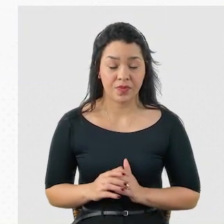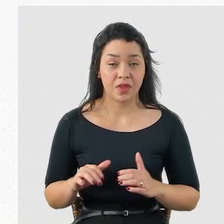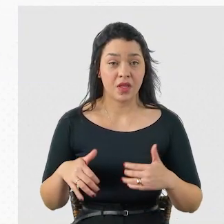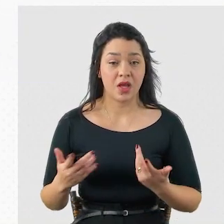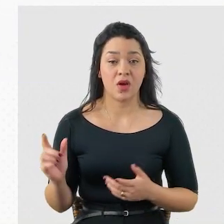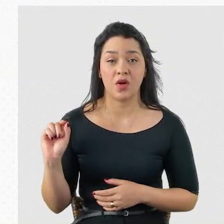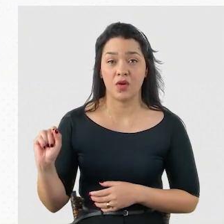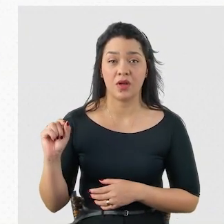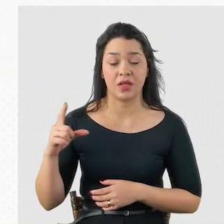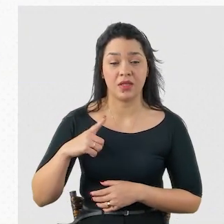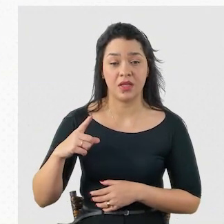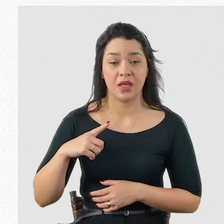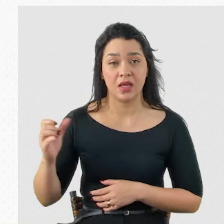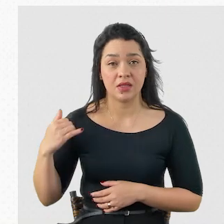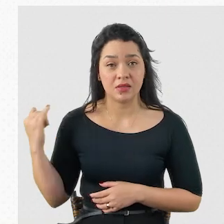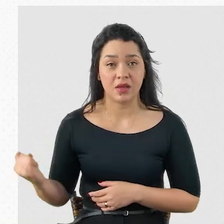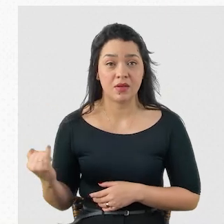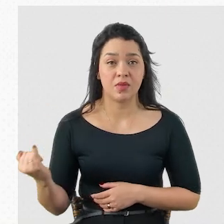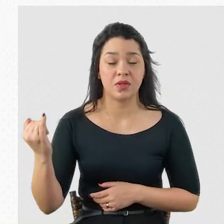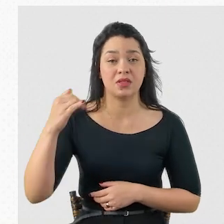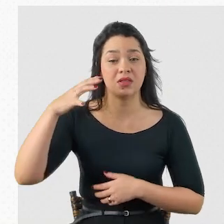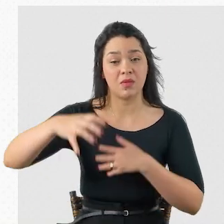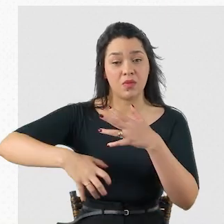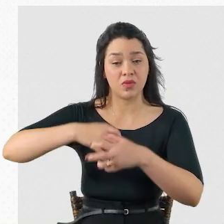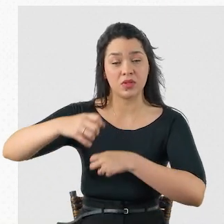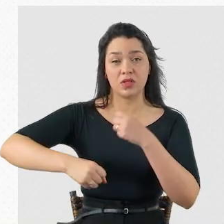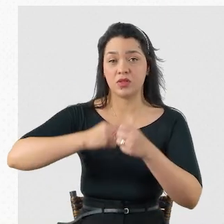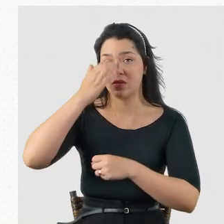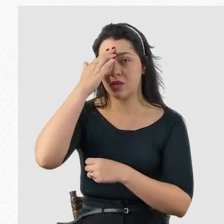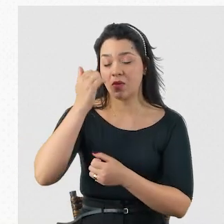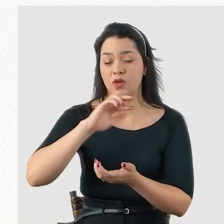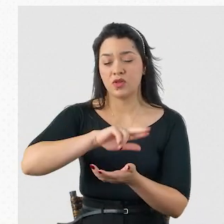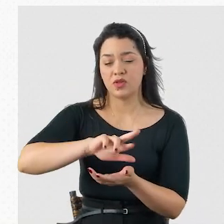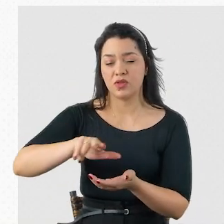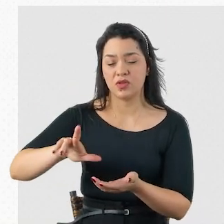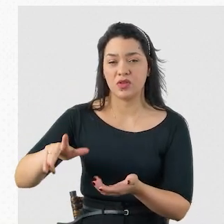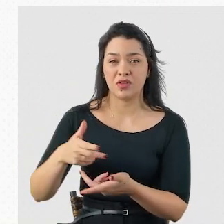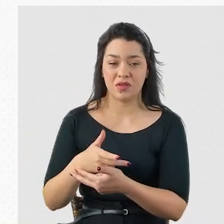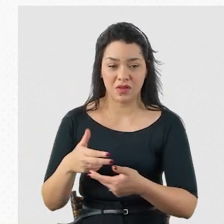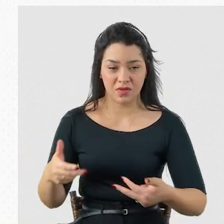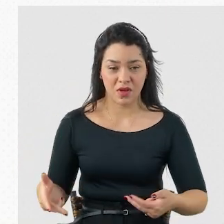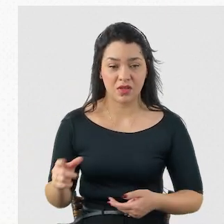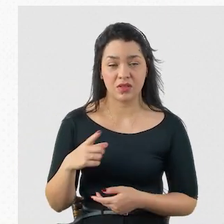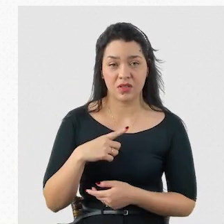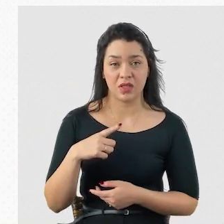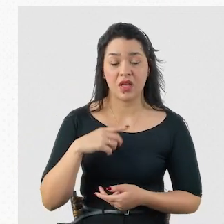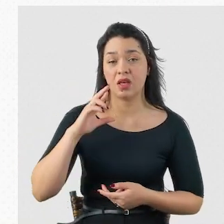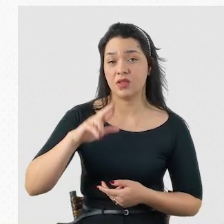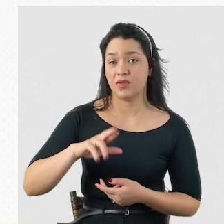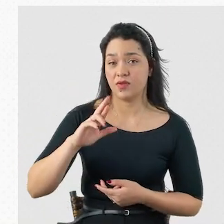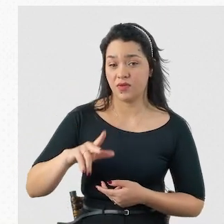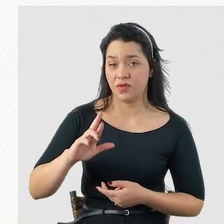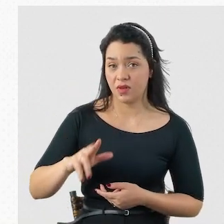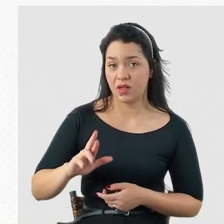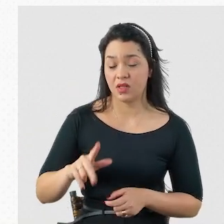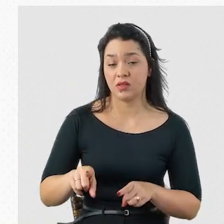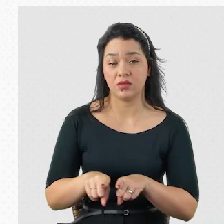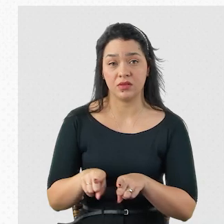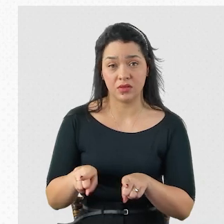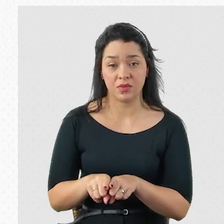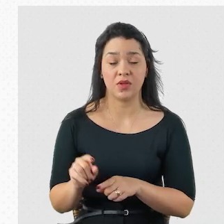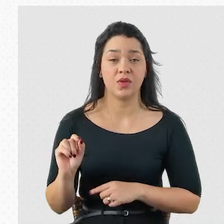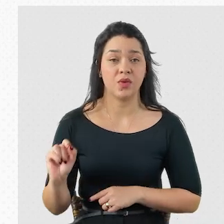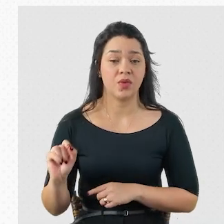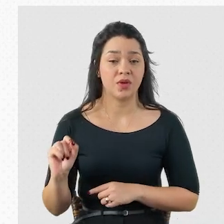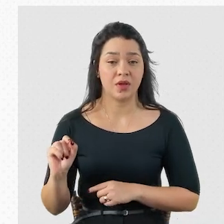Ilustrar essa importância da busca de um saber ou de vários saberes que assumam as diferenças, as